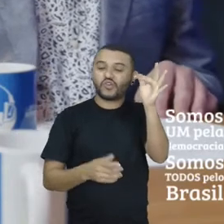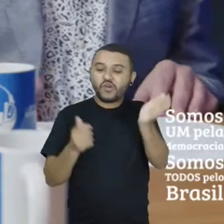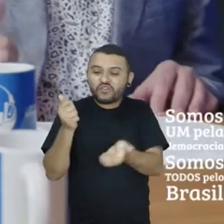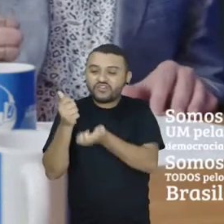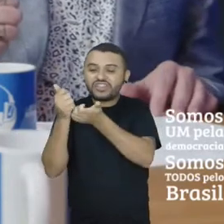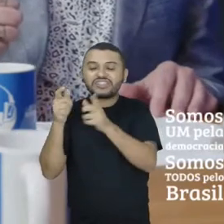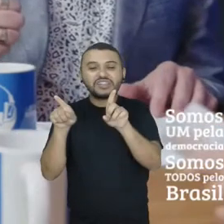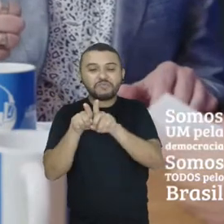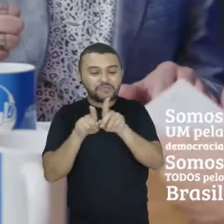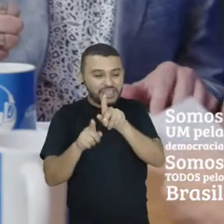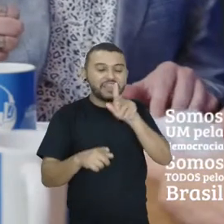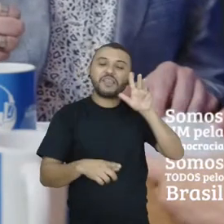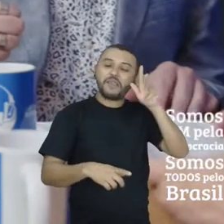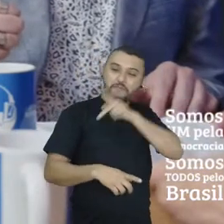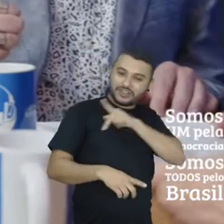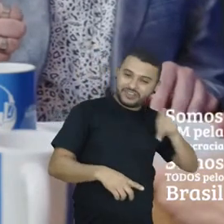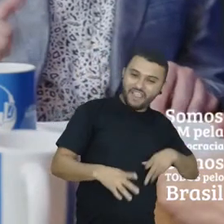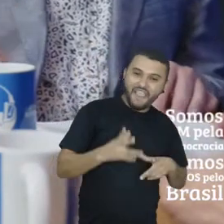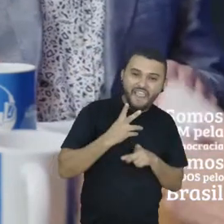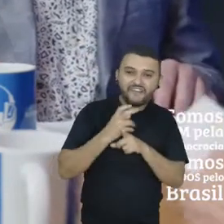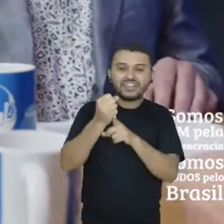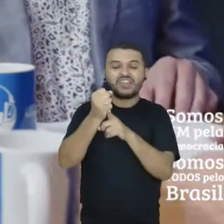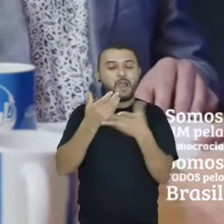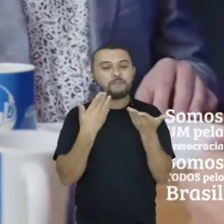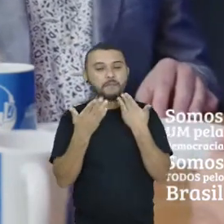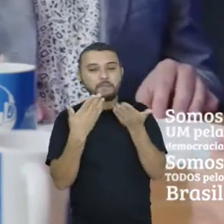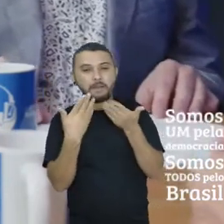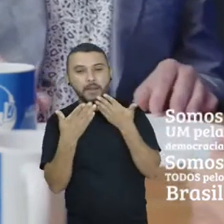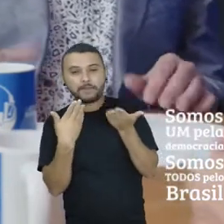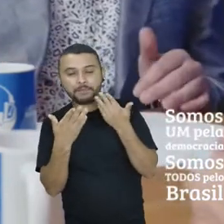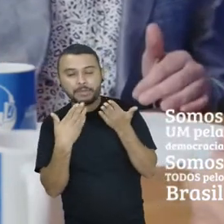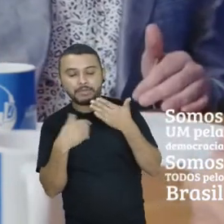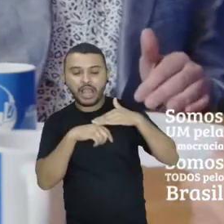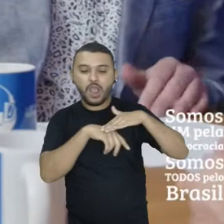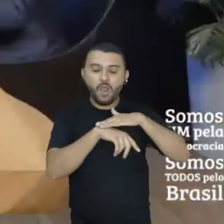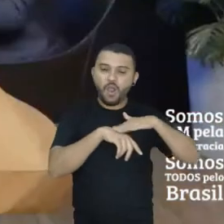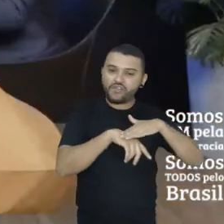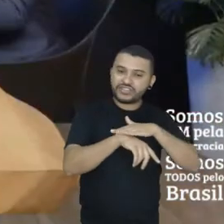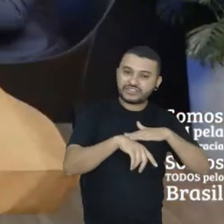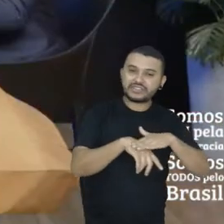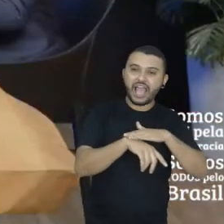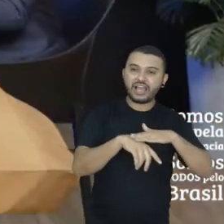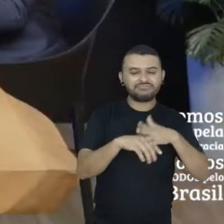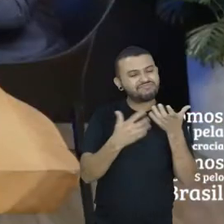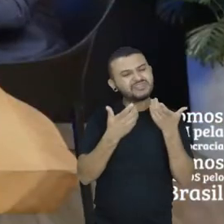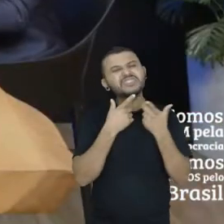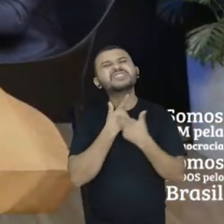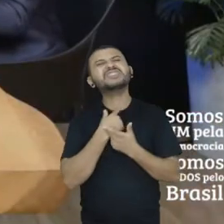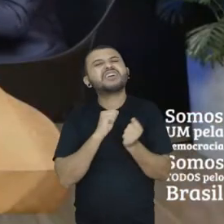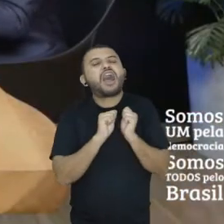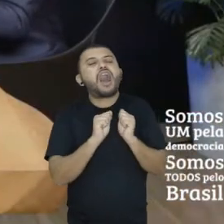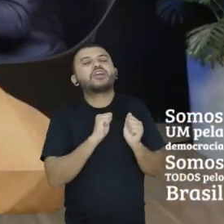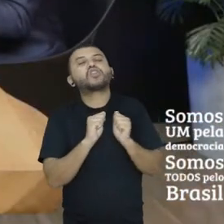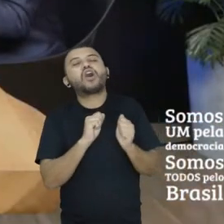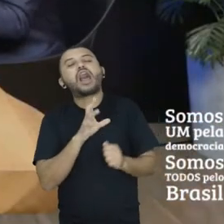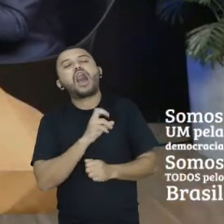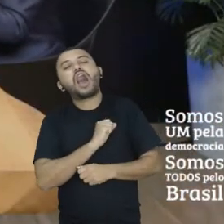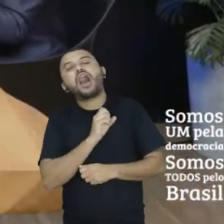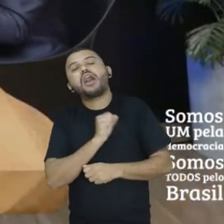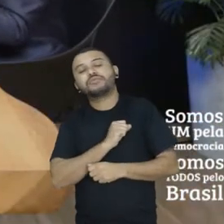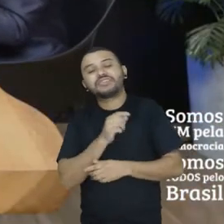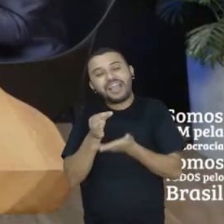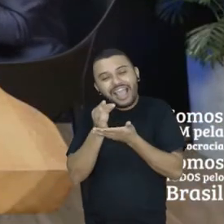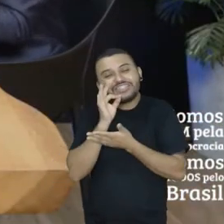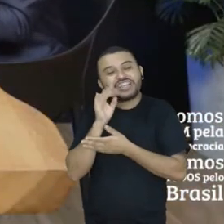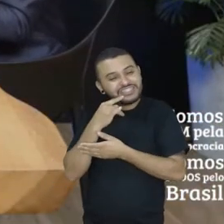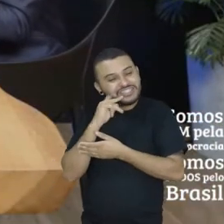gente bater um papo, conversar. Com um pouquinho se quiser, mais de até tempo, a cachaçinha, né, porque a gente bebe, graças a Deus. Então, adorar beber. É isso aí. Boa. Uma cachaçinha.